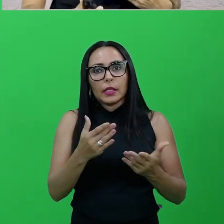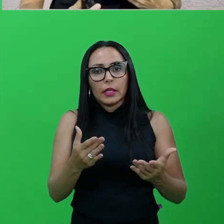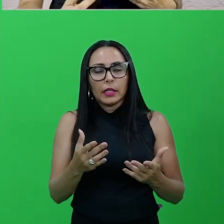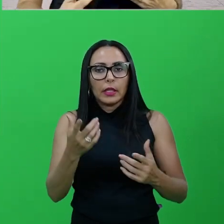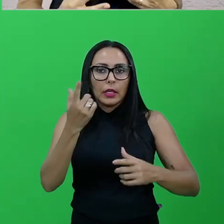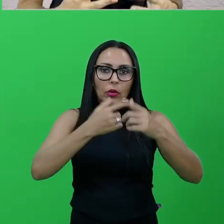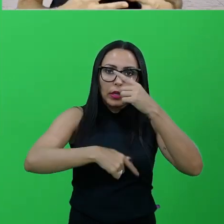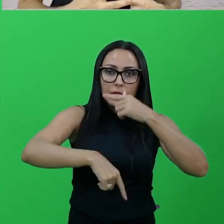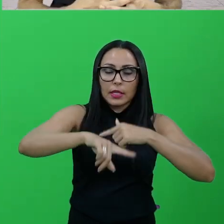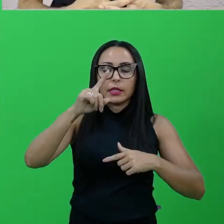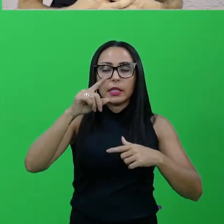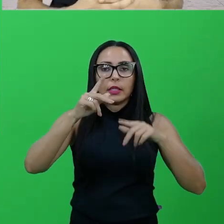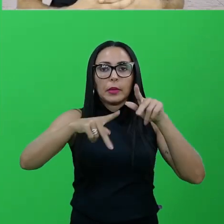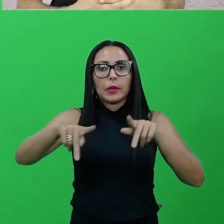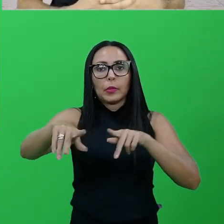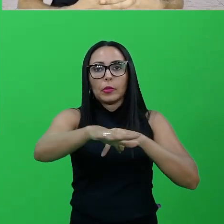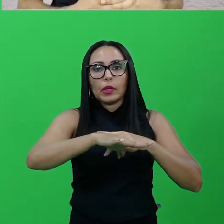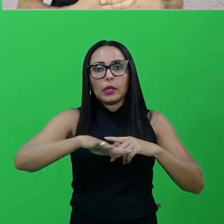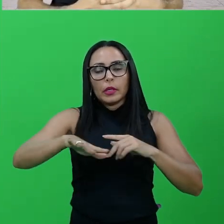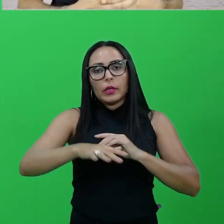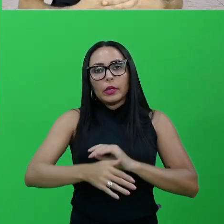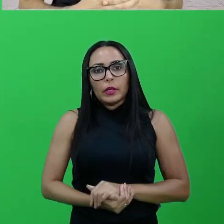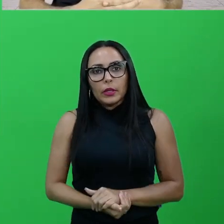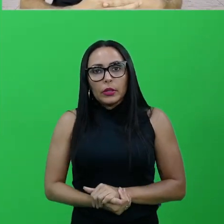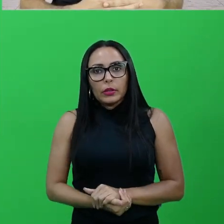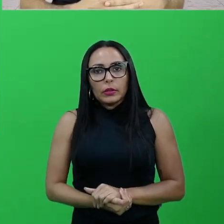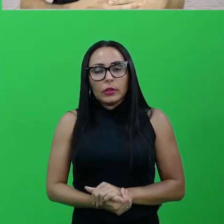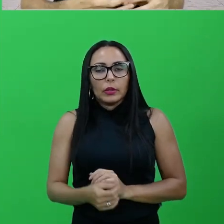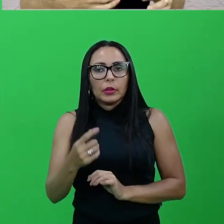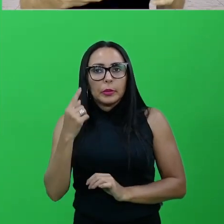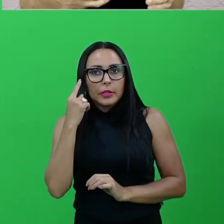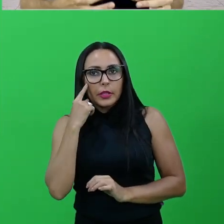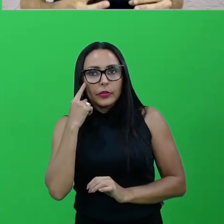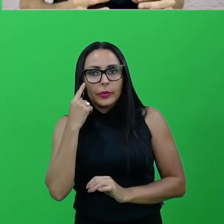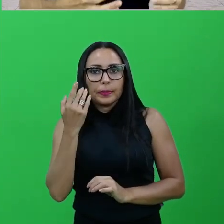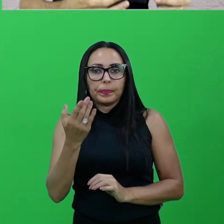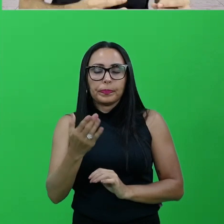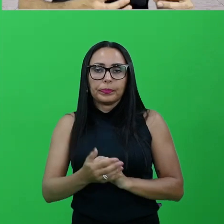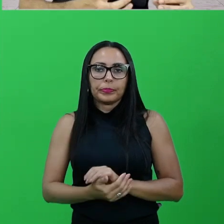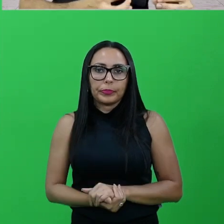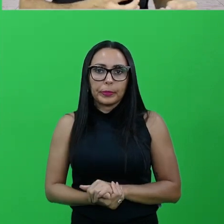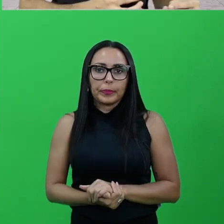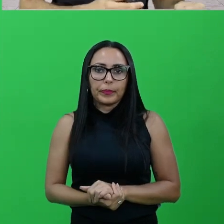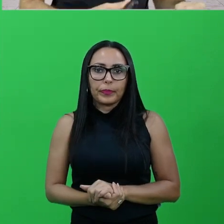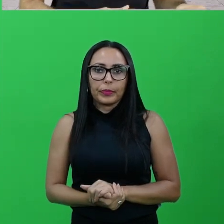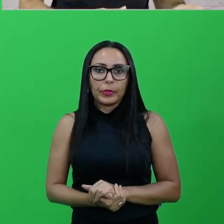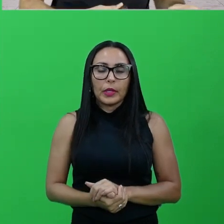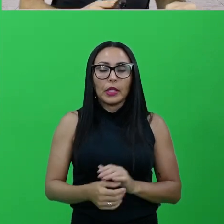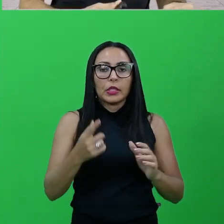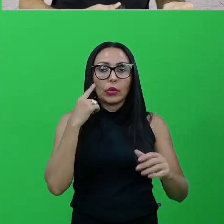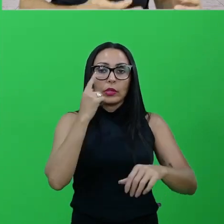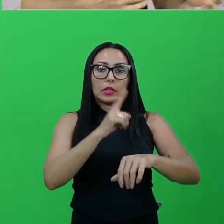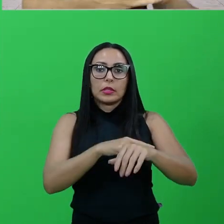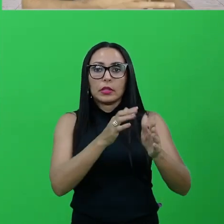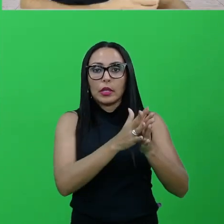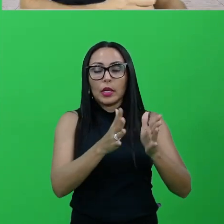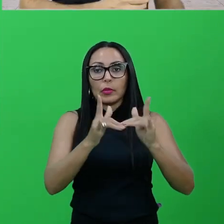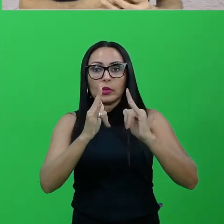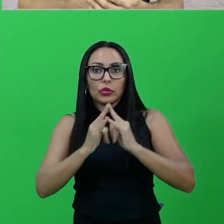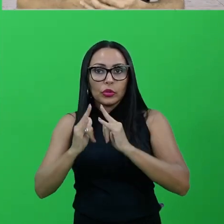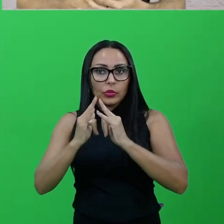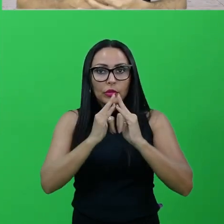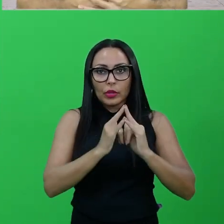alcançar diretamente a população. E aí, observe que, percentualmente, é nesse tipo de instituição, né,